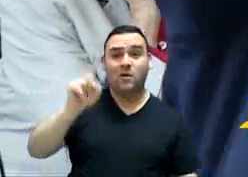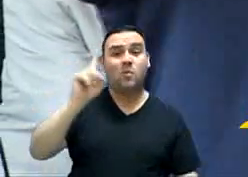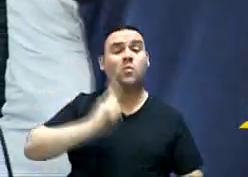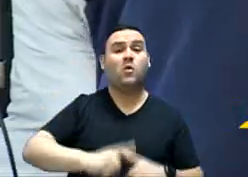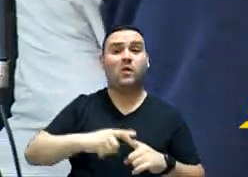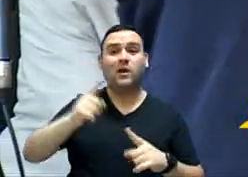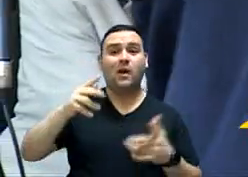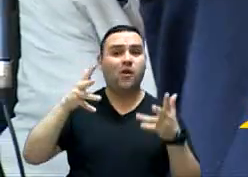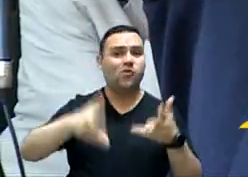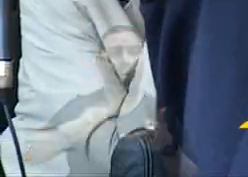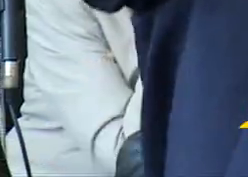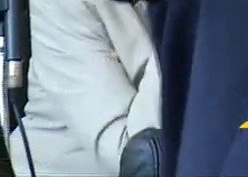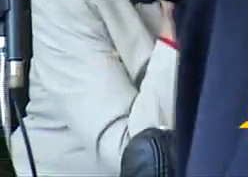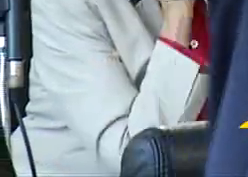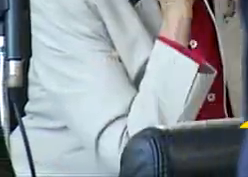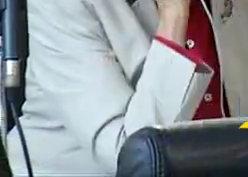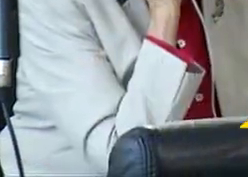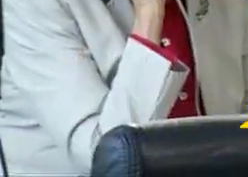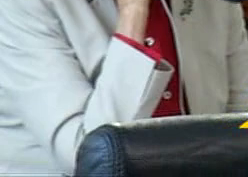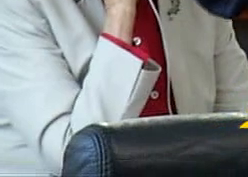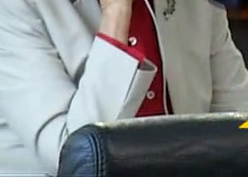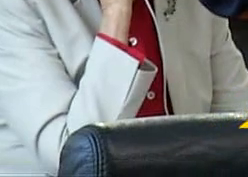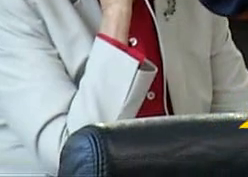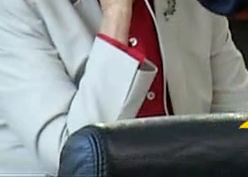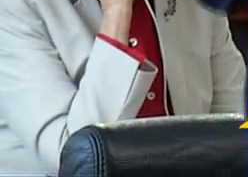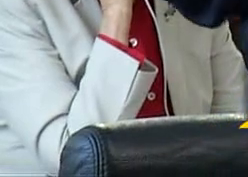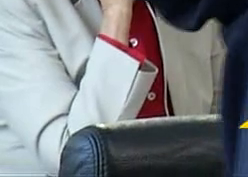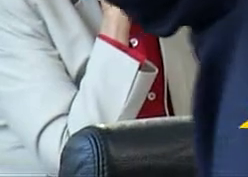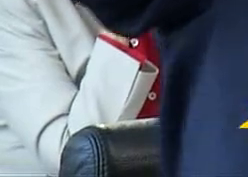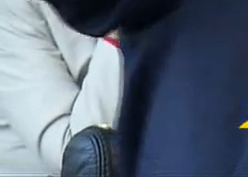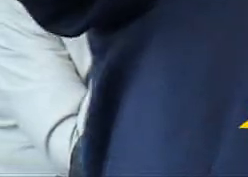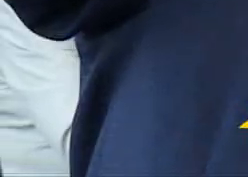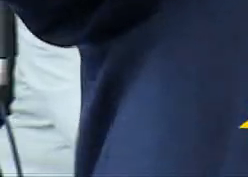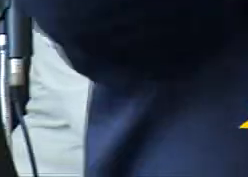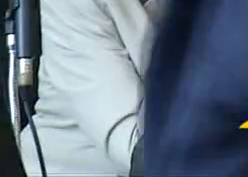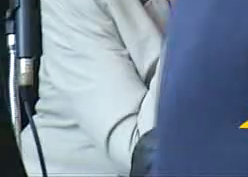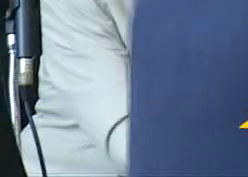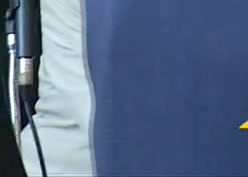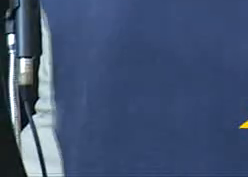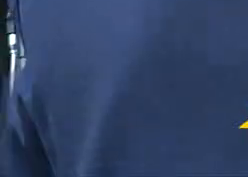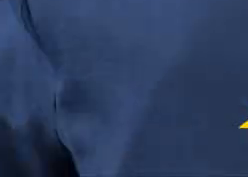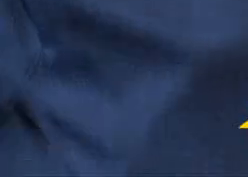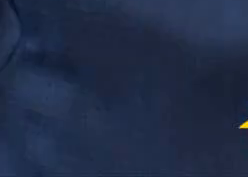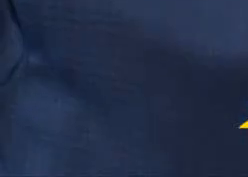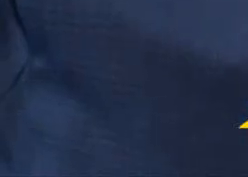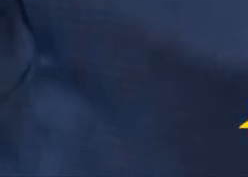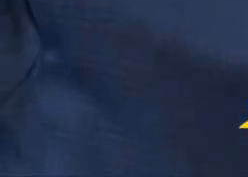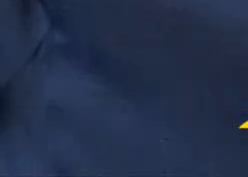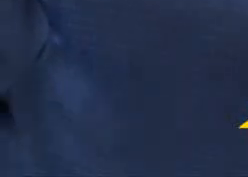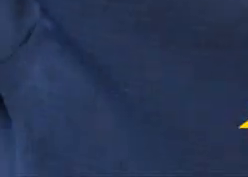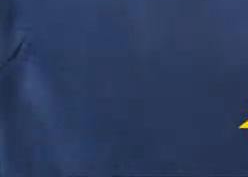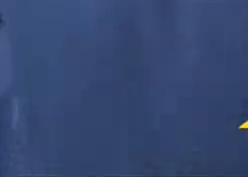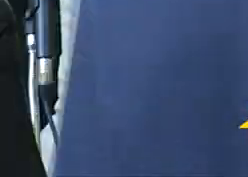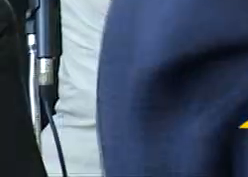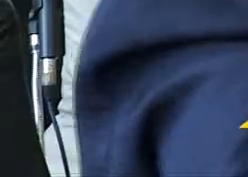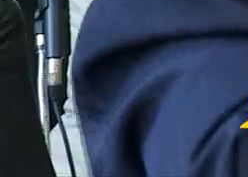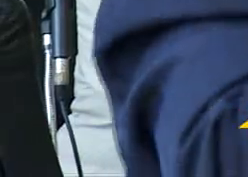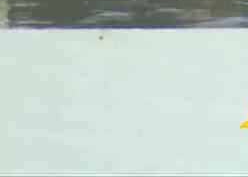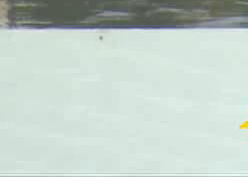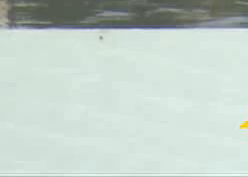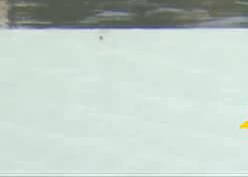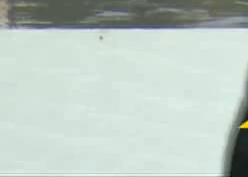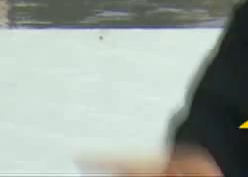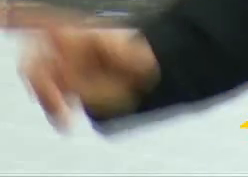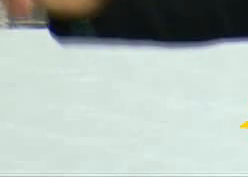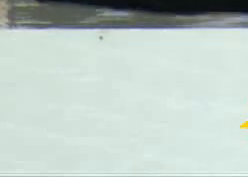chegou ontem aí, mas infelizmente ela pegou esse abacaxi. Como ela pegou o caso Vanderlei, ontem? E o João